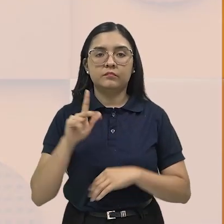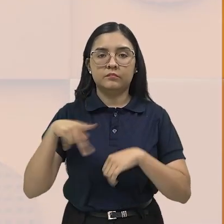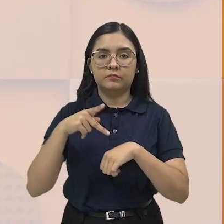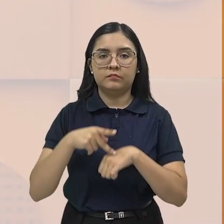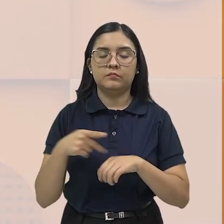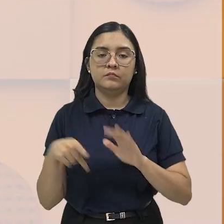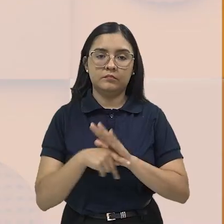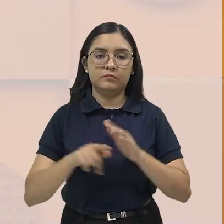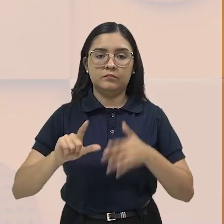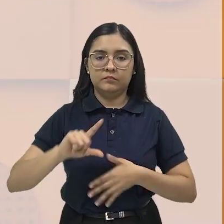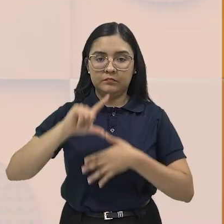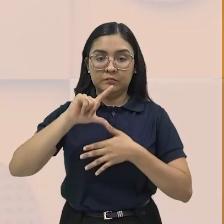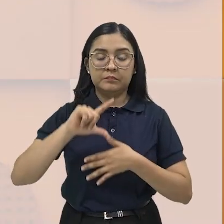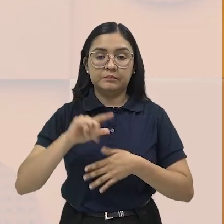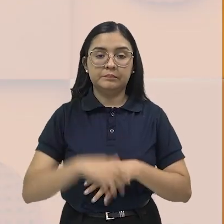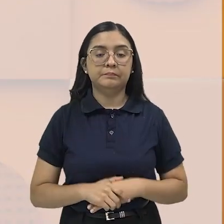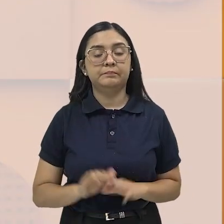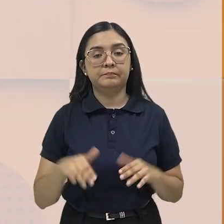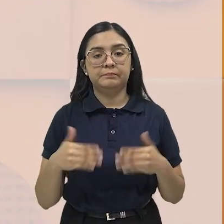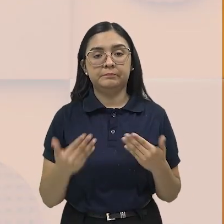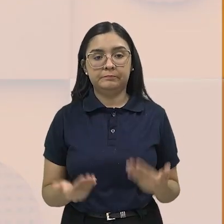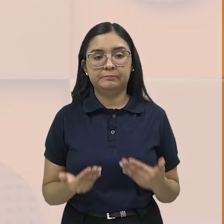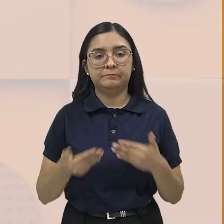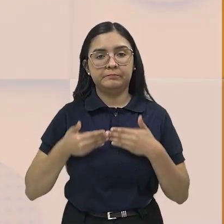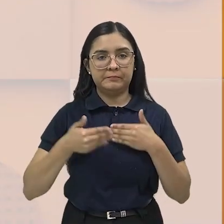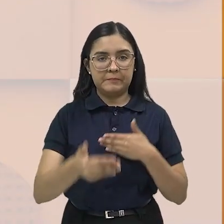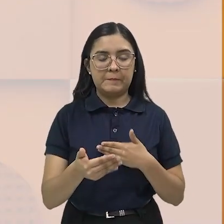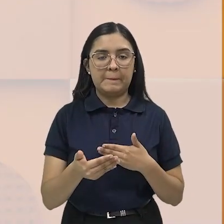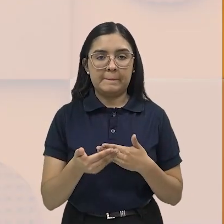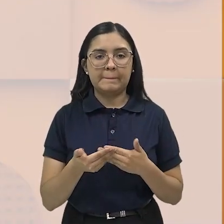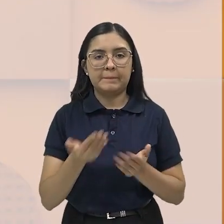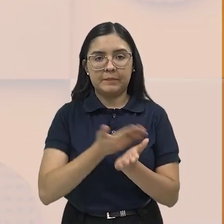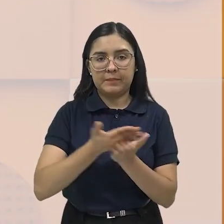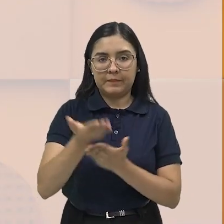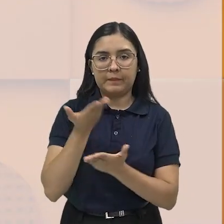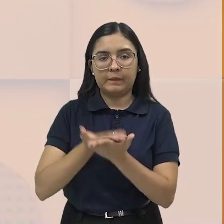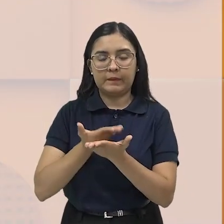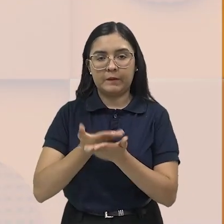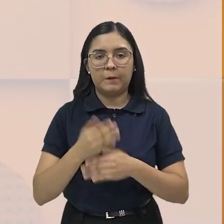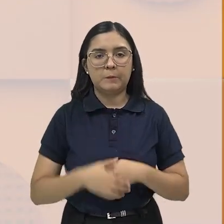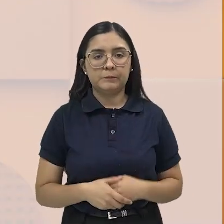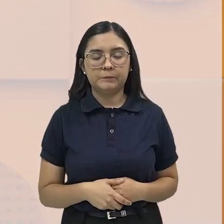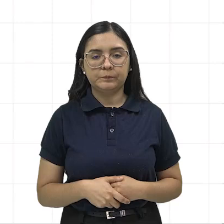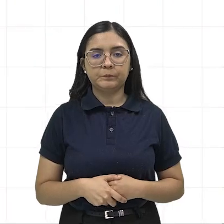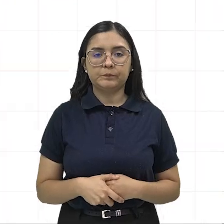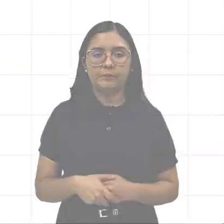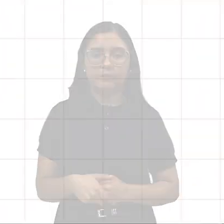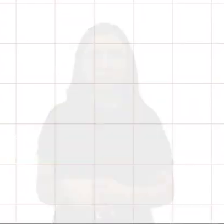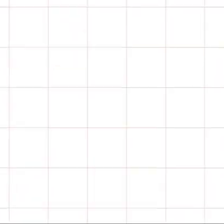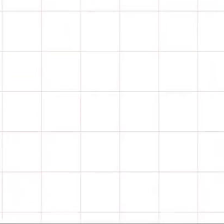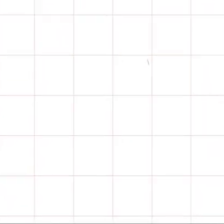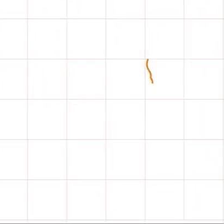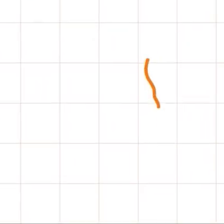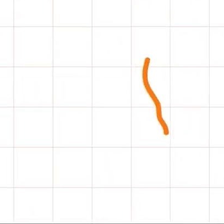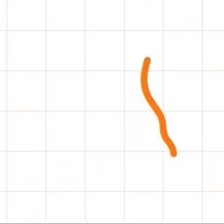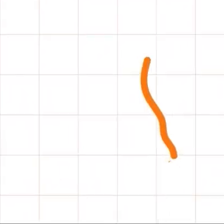da América Latina. Então, galera, sem mais conversas, sem mais delongas, vamos à nossa aula.